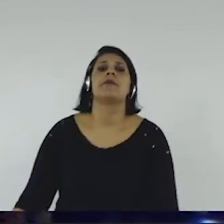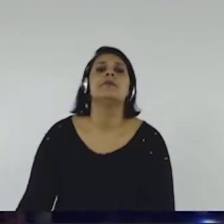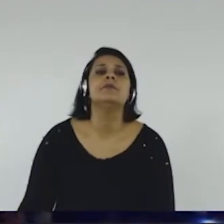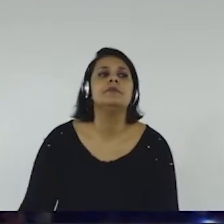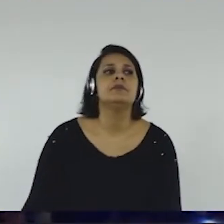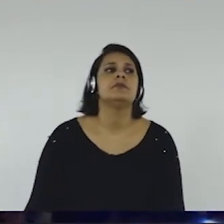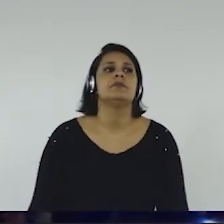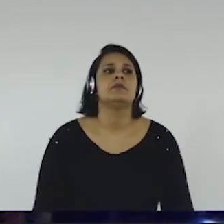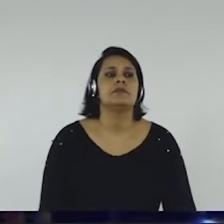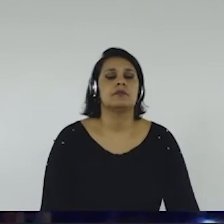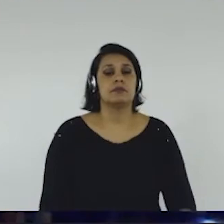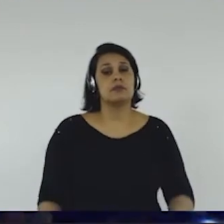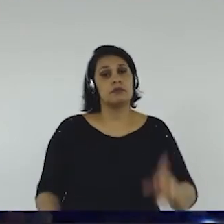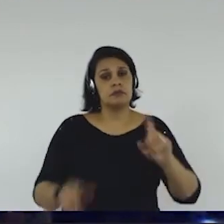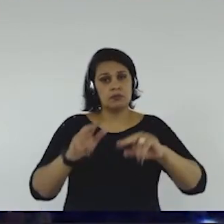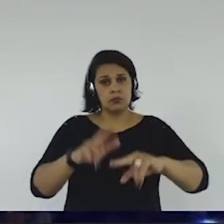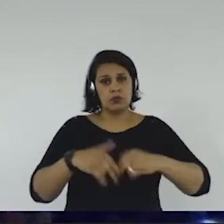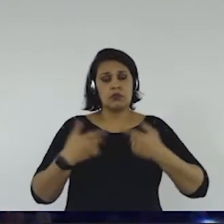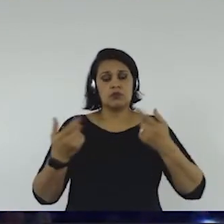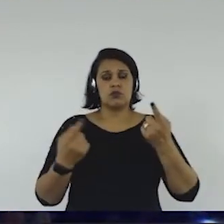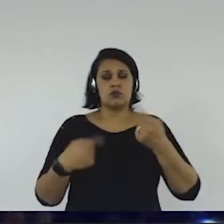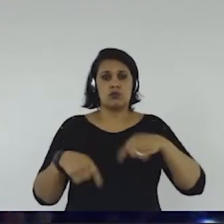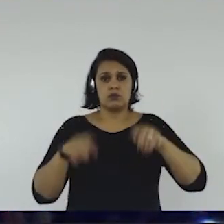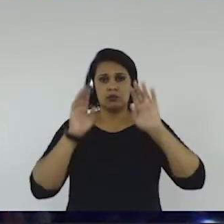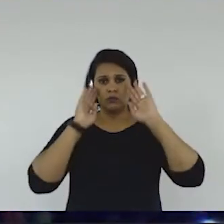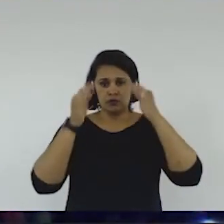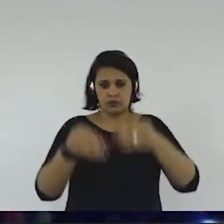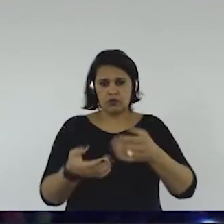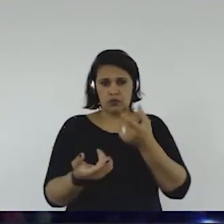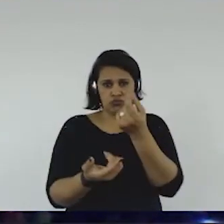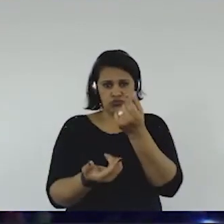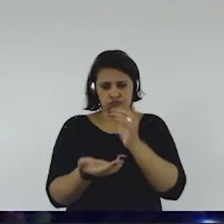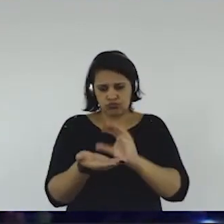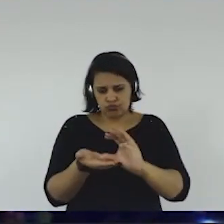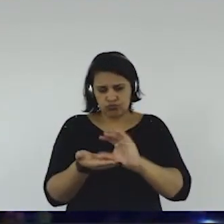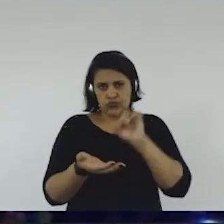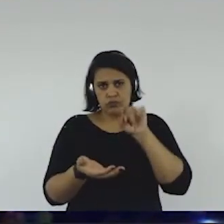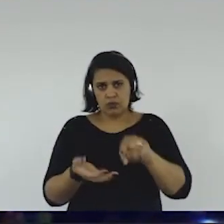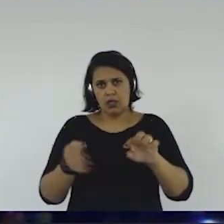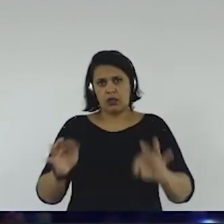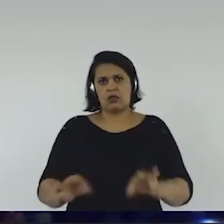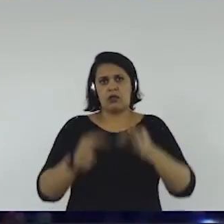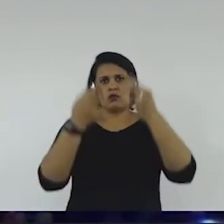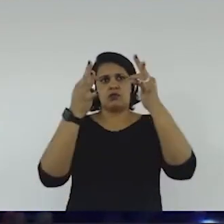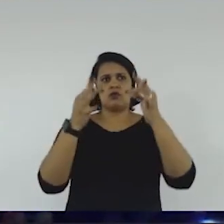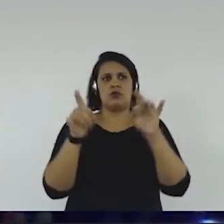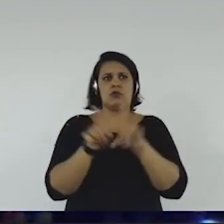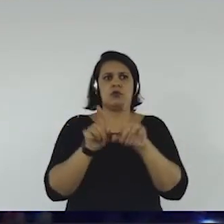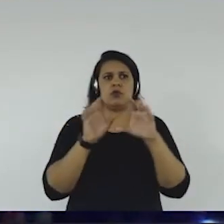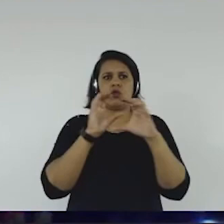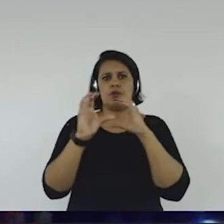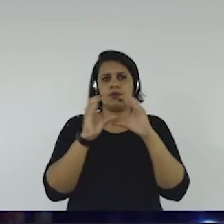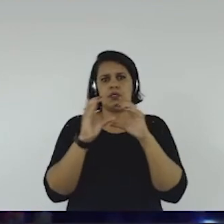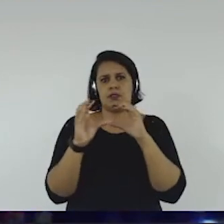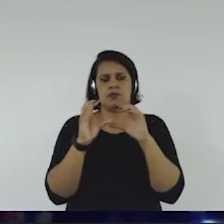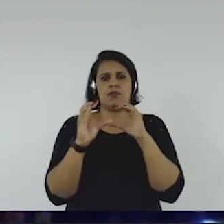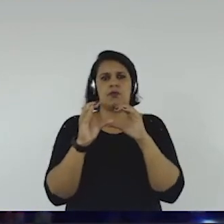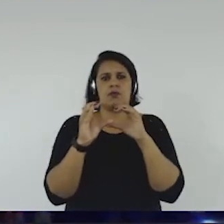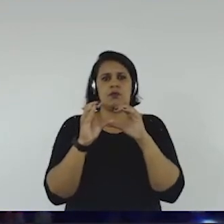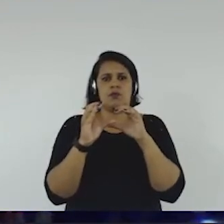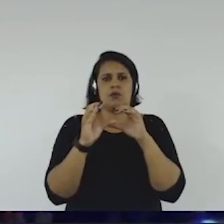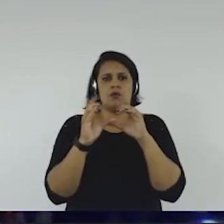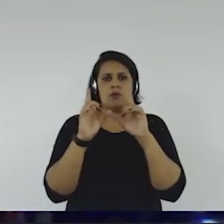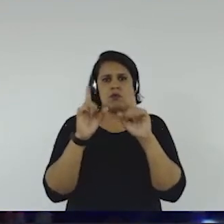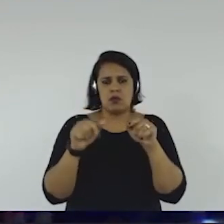grandes investimentos que nós teremos que fazer daqui para frente. Tecnologia e comunicação. Comunicação no sentido